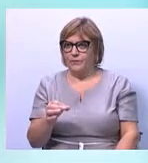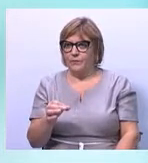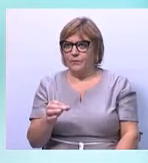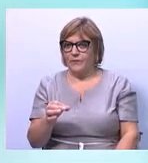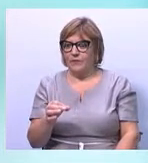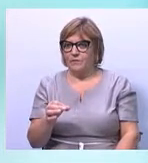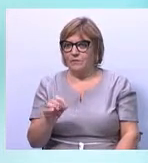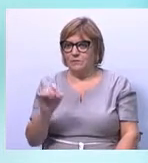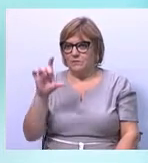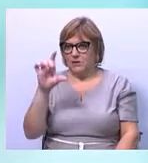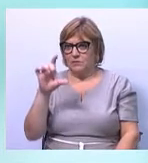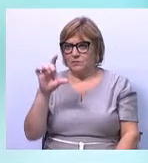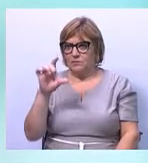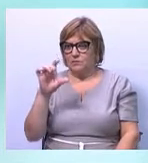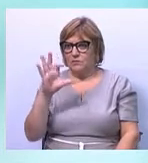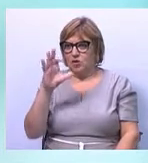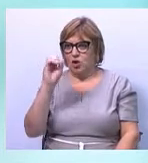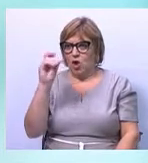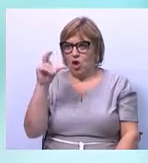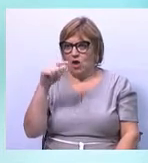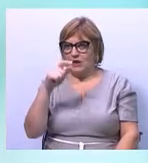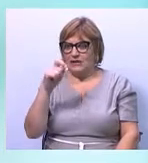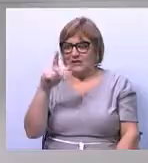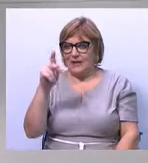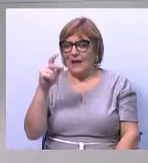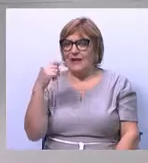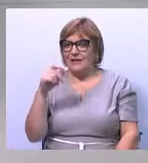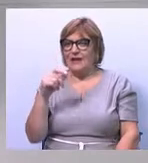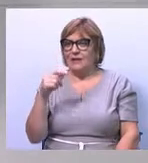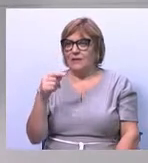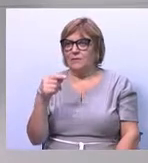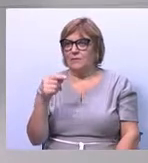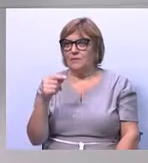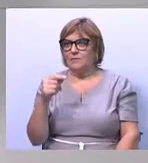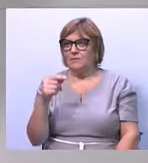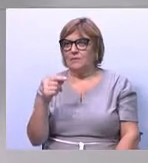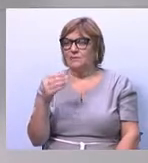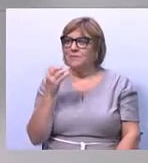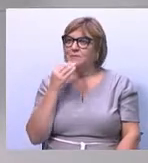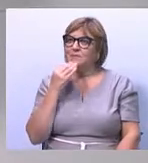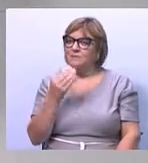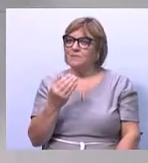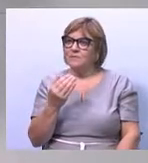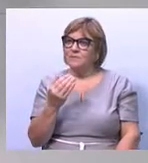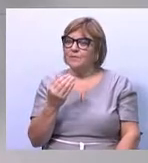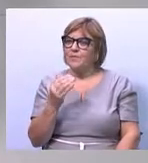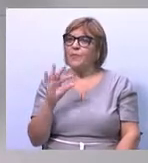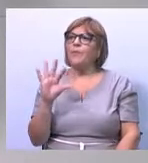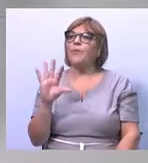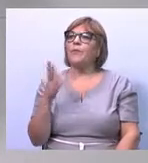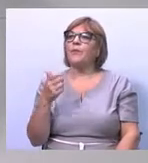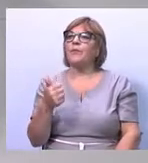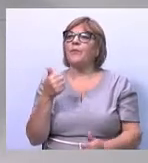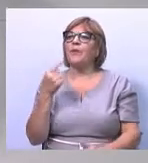Ou esse aí maior também, que é de hortelã-menta. Ok, sim, eu tenho aqui o hidrolato, sim. Muito bem, muito obrigada. E qual é o benefício